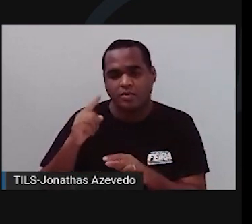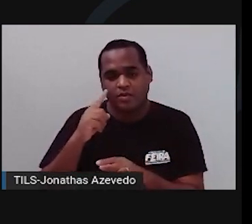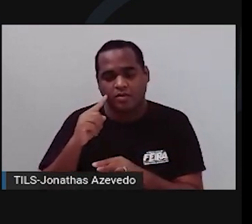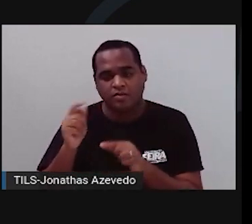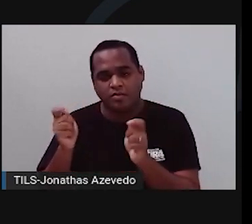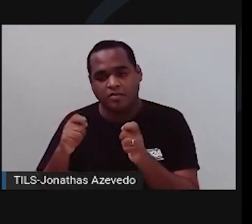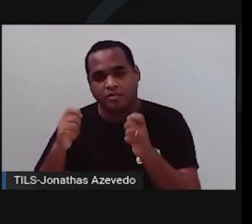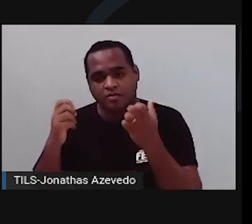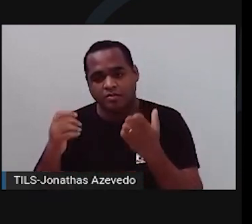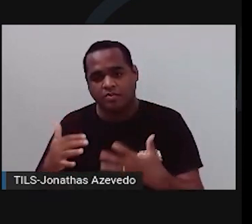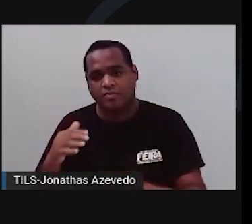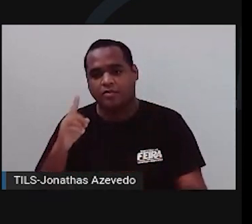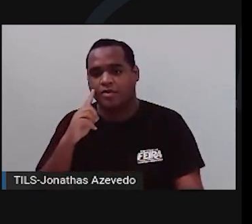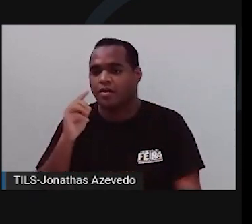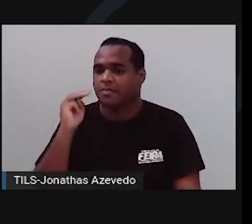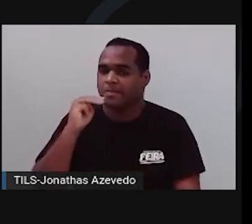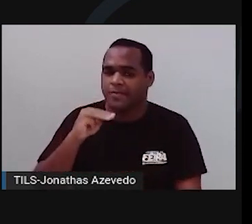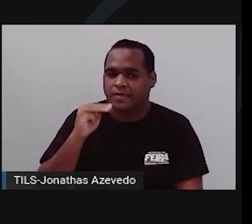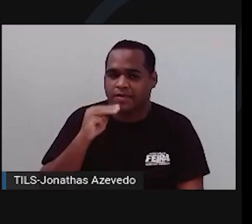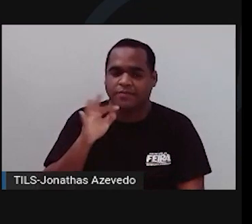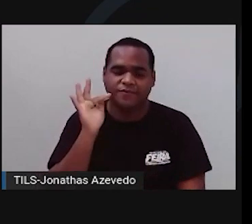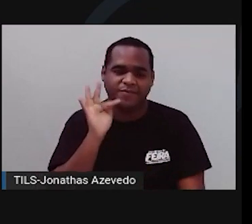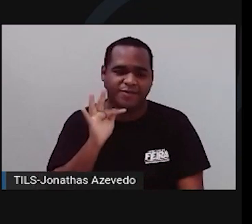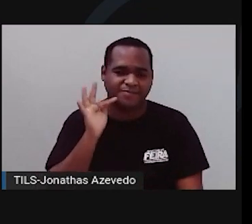o pronúcleo masculino.